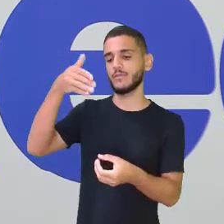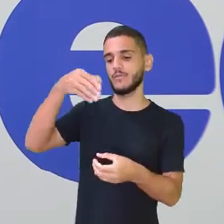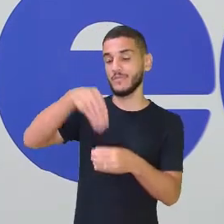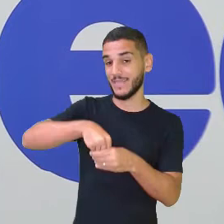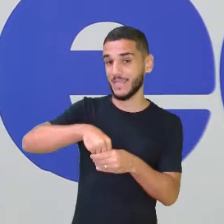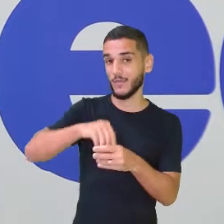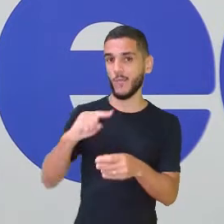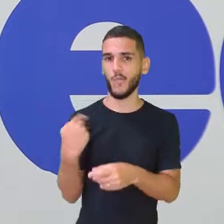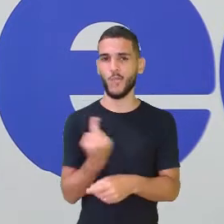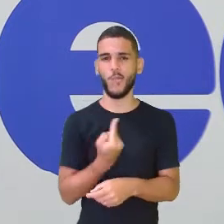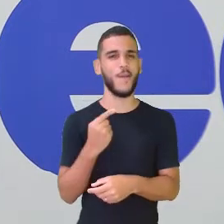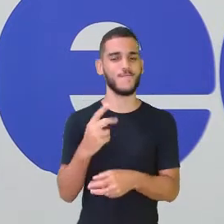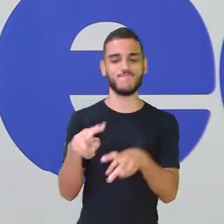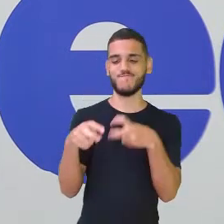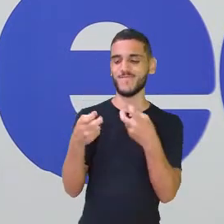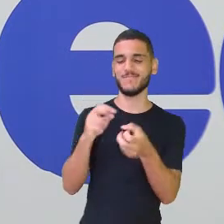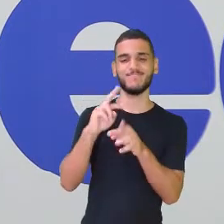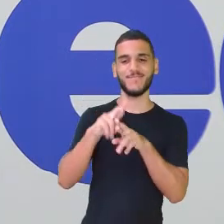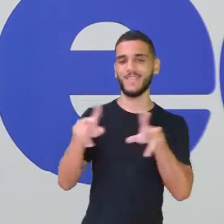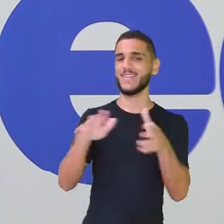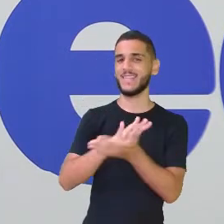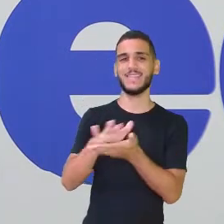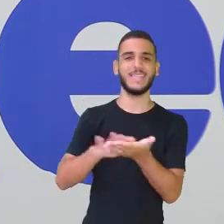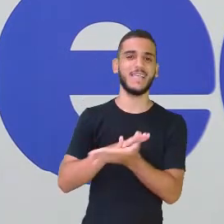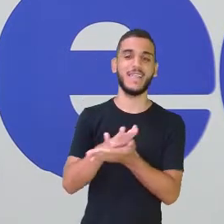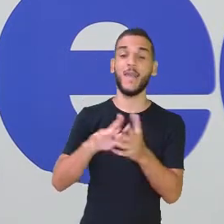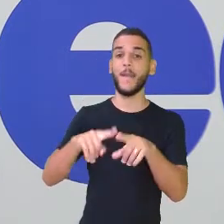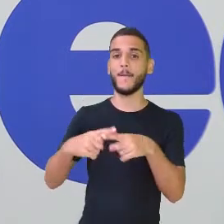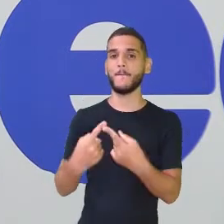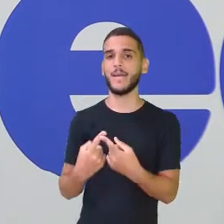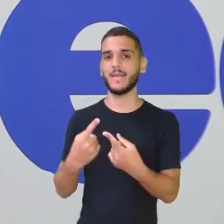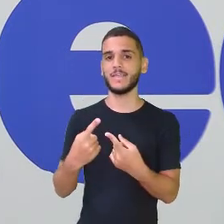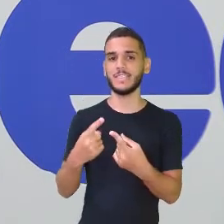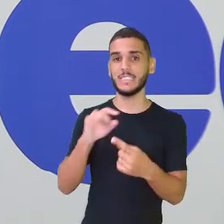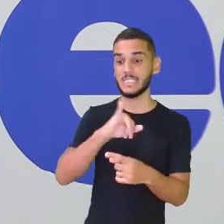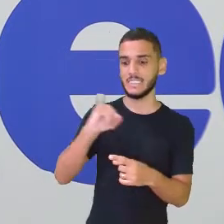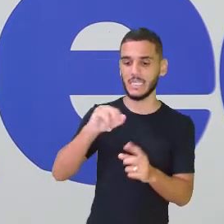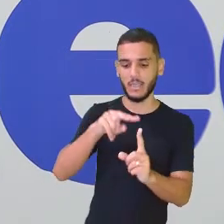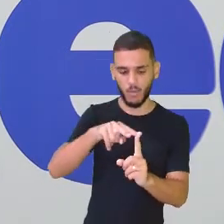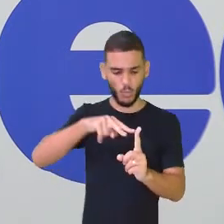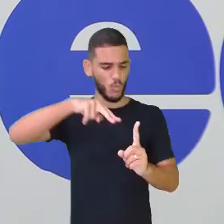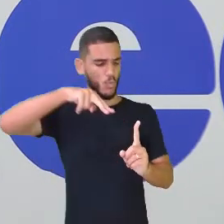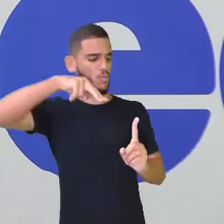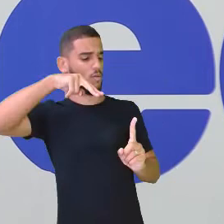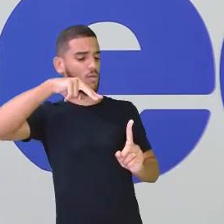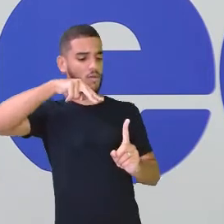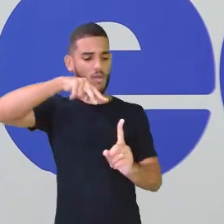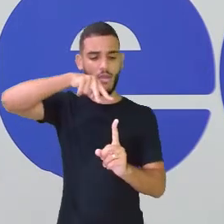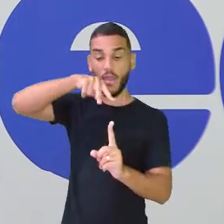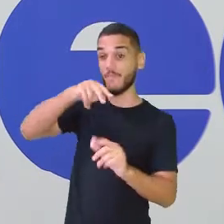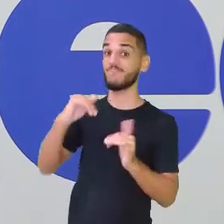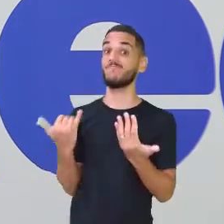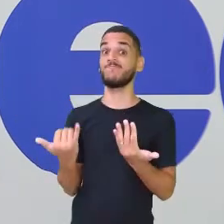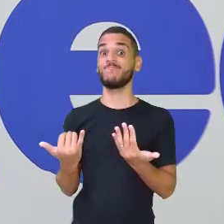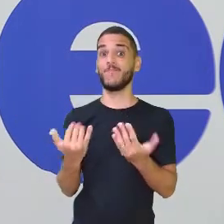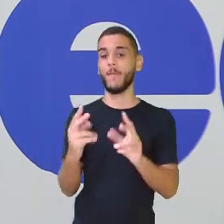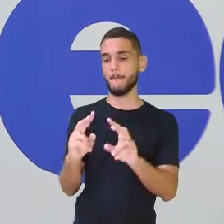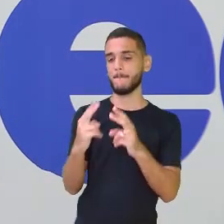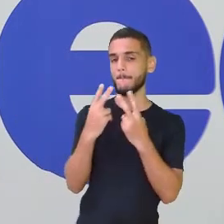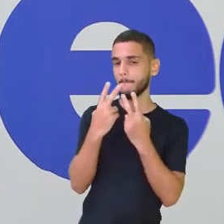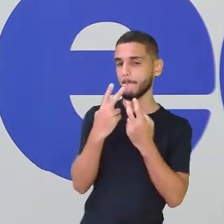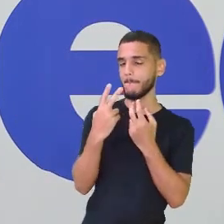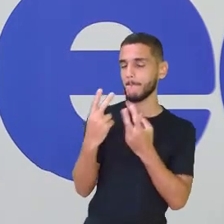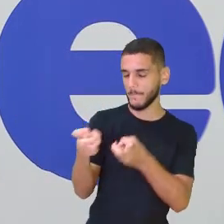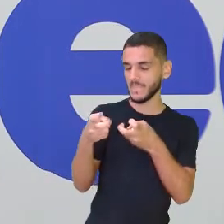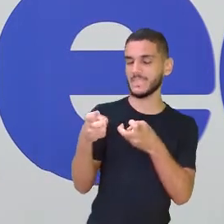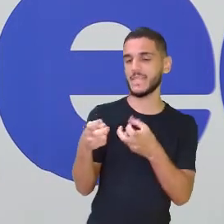essas diferenças. Quando a gente para enxergar de fora, é que a gente consegue notar, né? É verdade, como professora aí, Kedma. né? Vê que diferença.